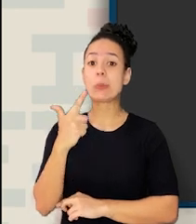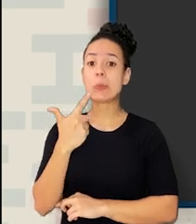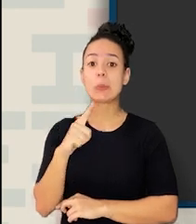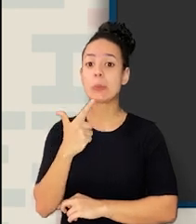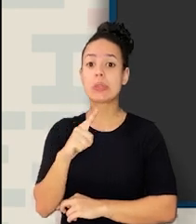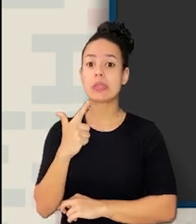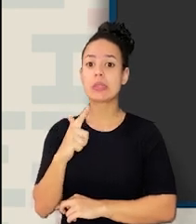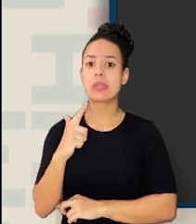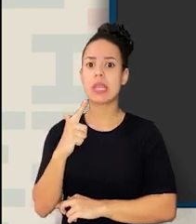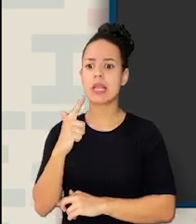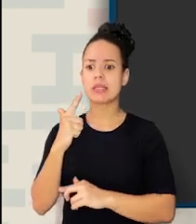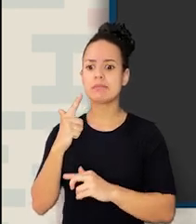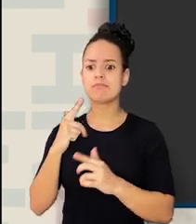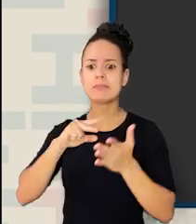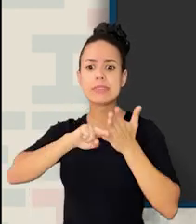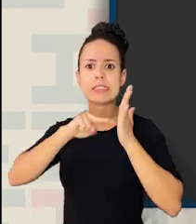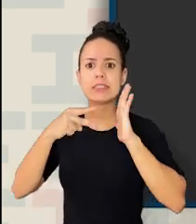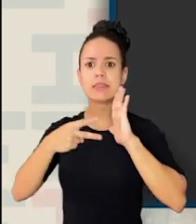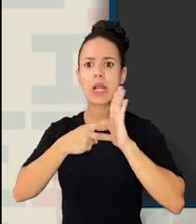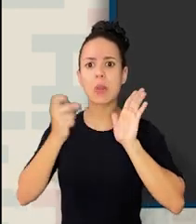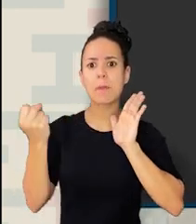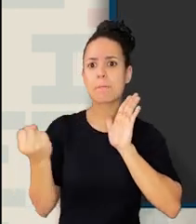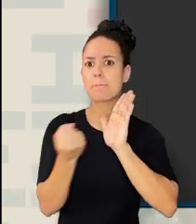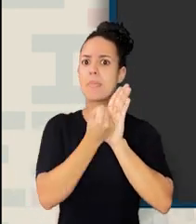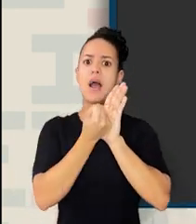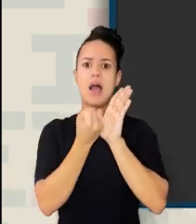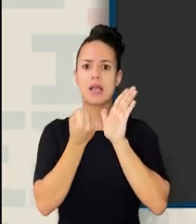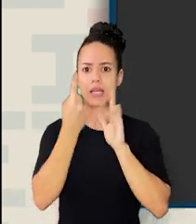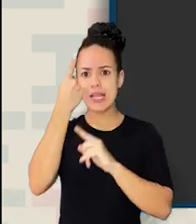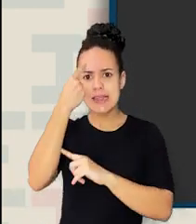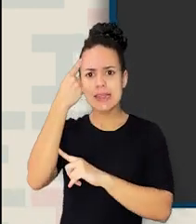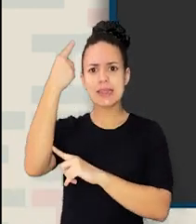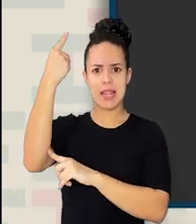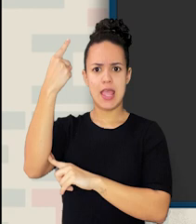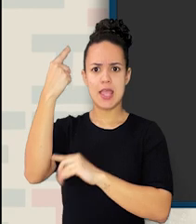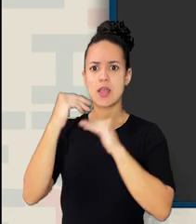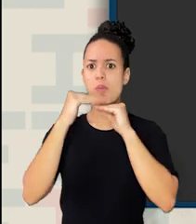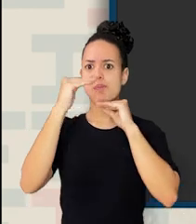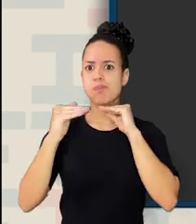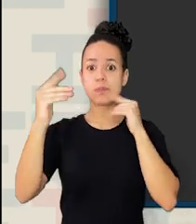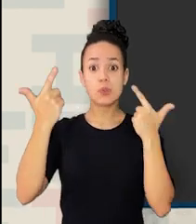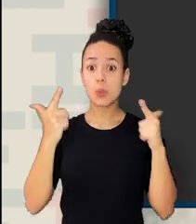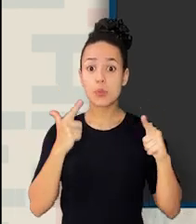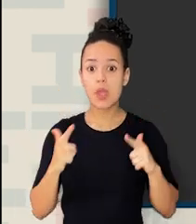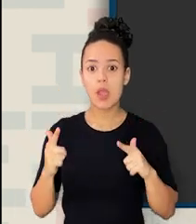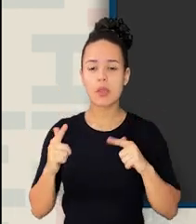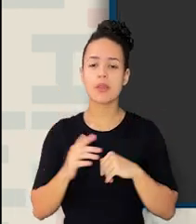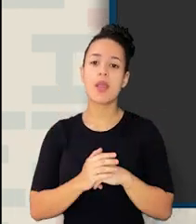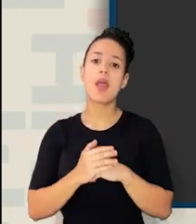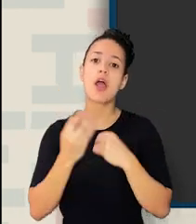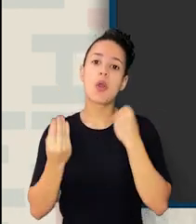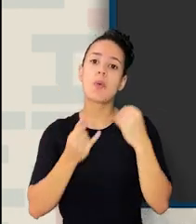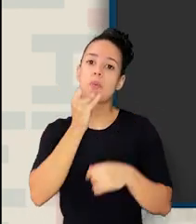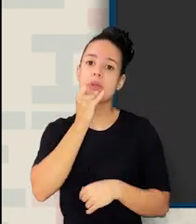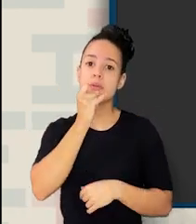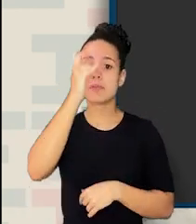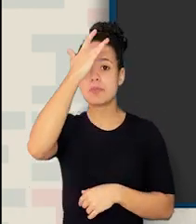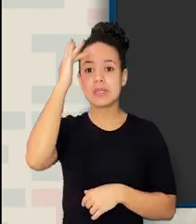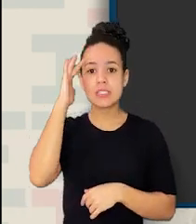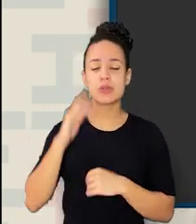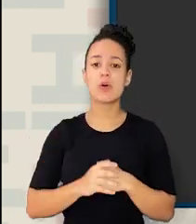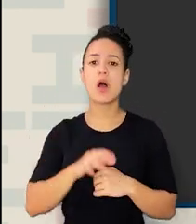digamos, um significado, uma ideia que você quer passar. É como alguém que fala,